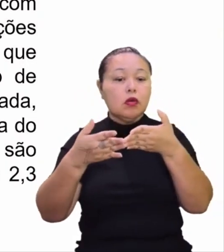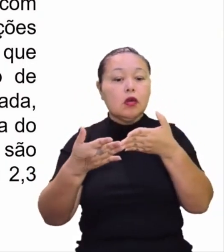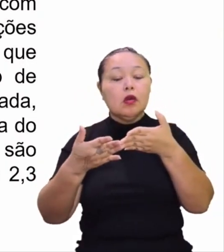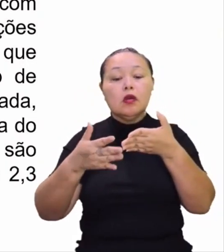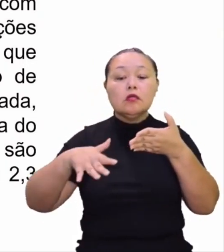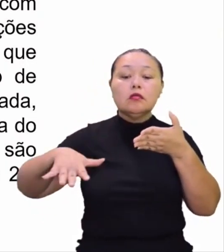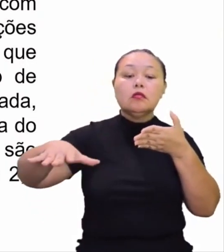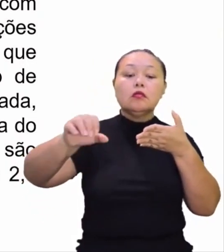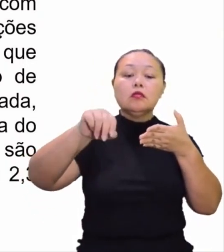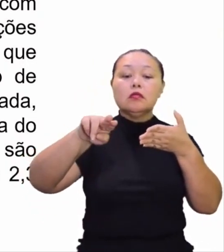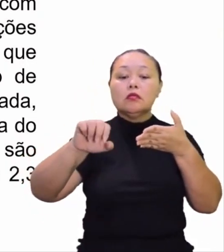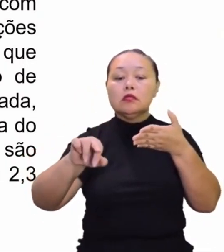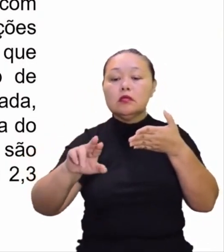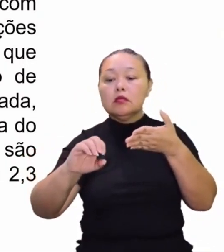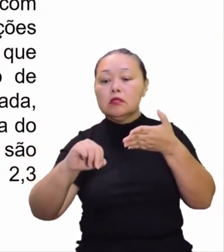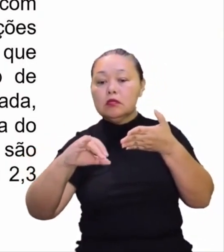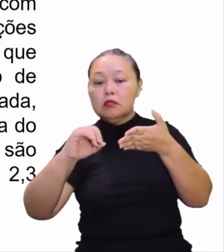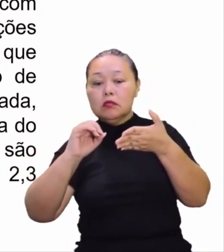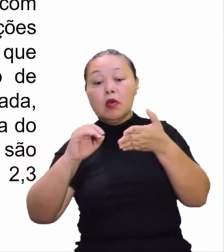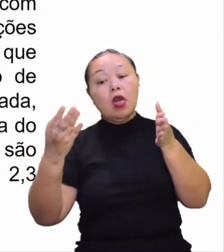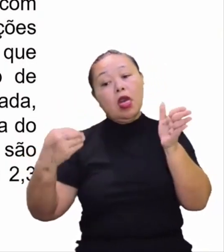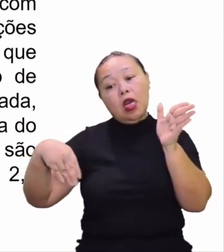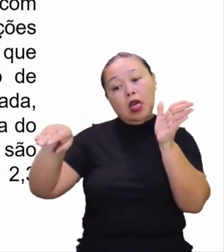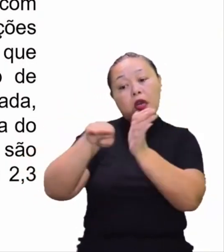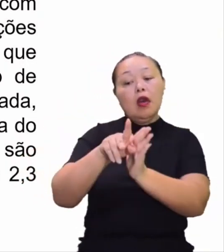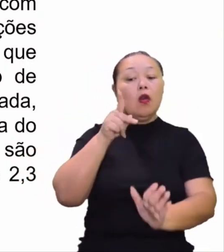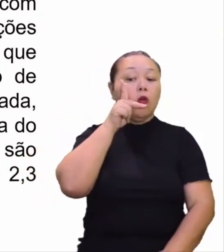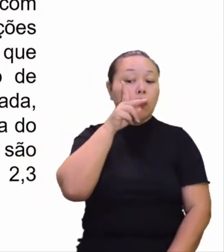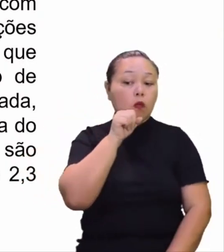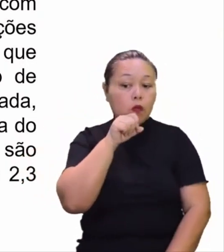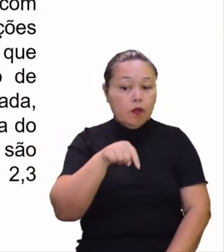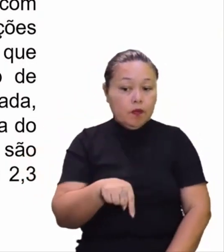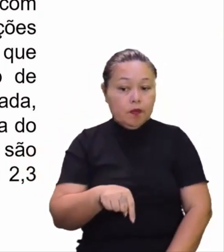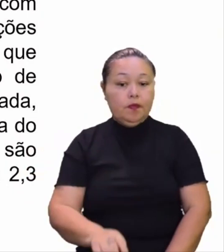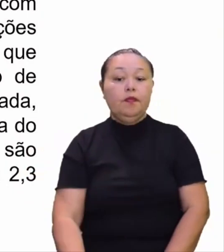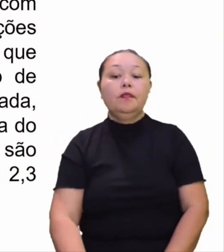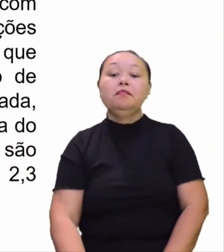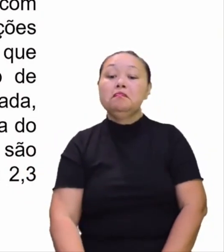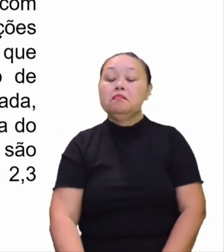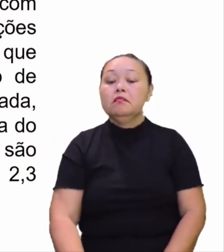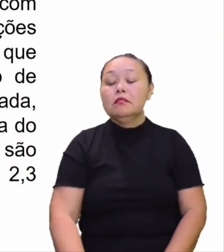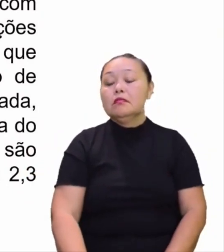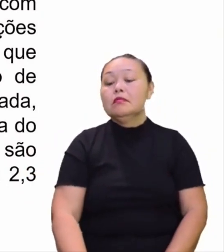navios, inclusive oceânicos, até Porto Velho.